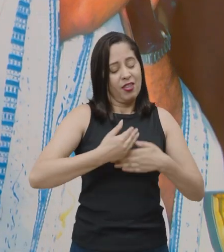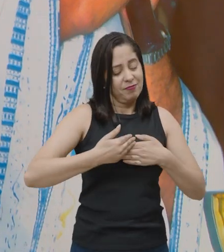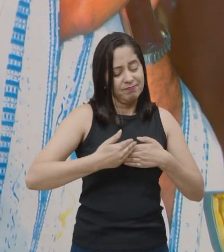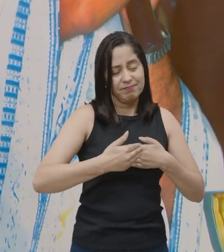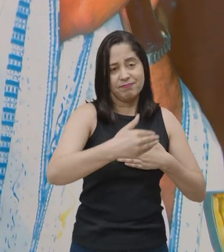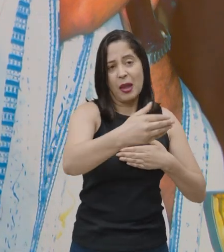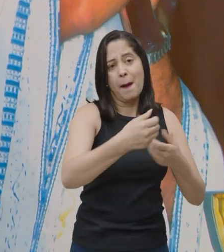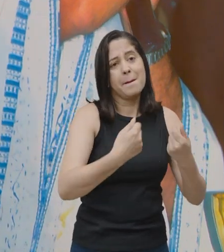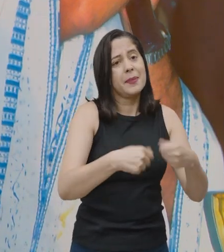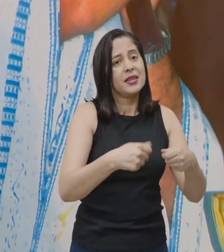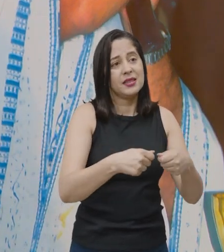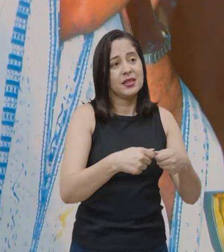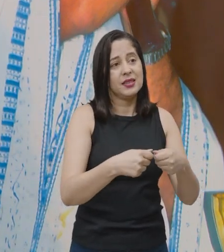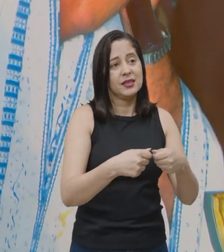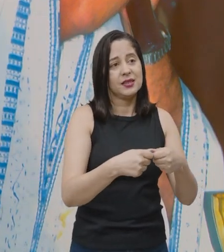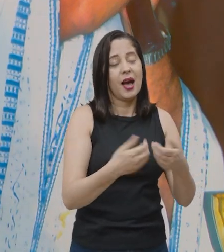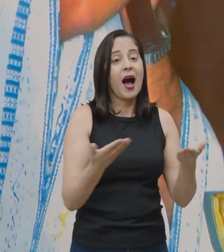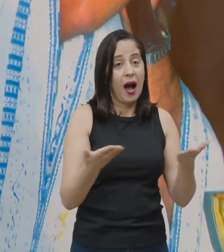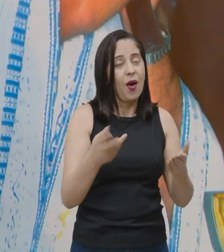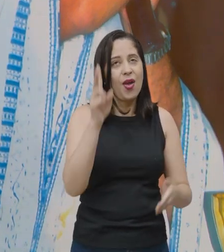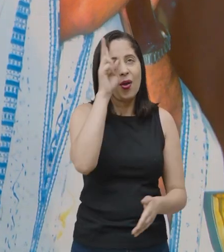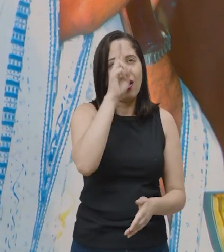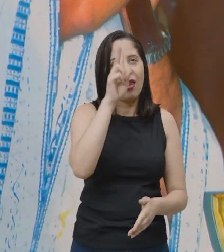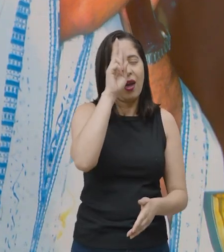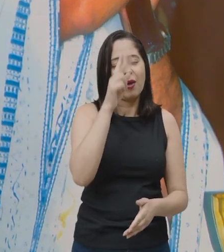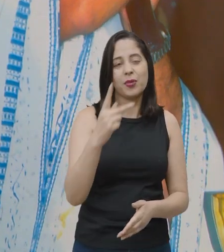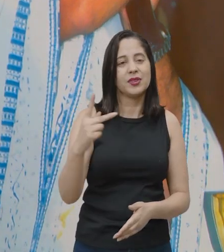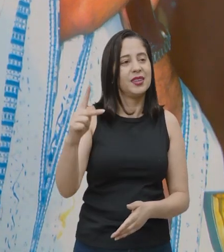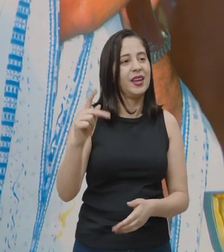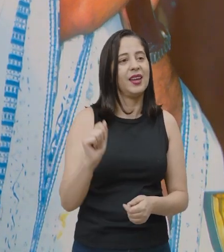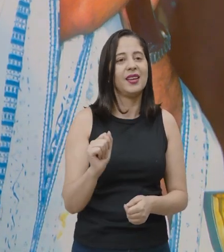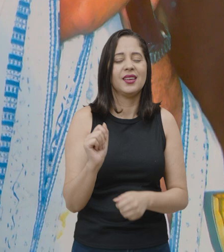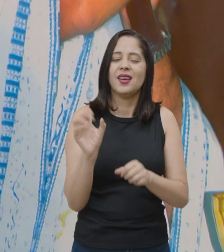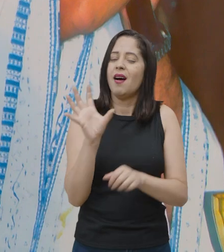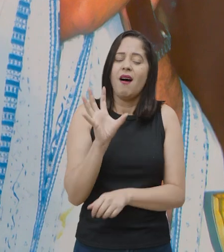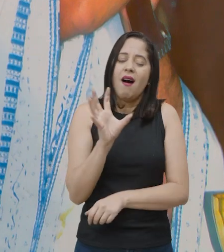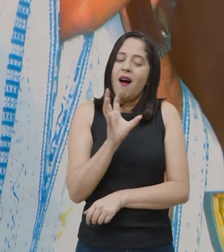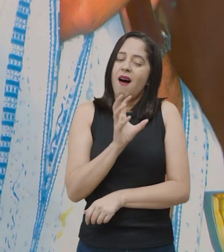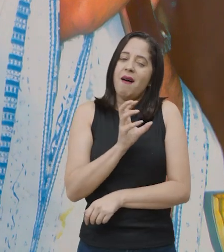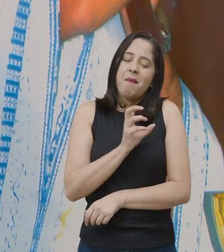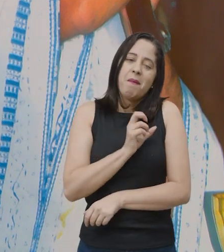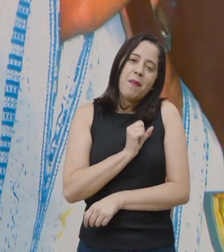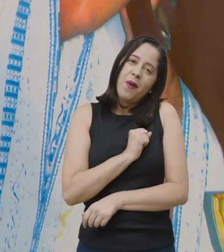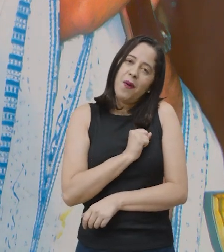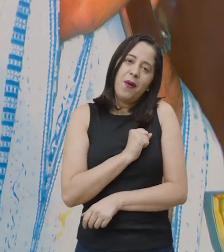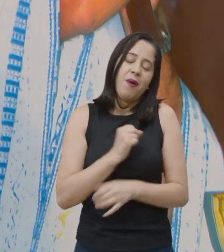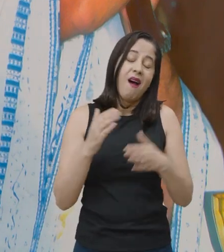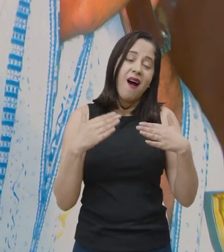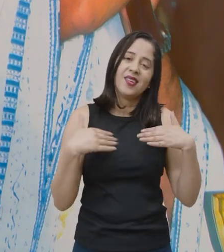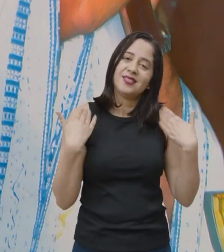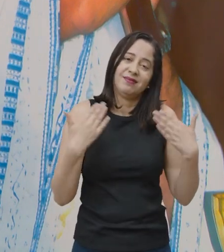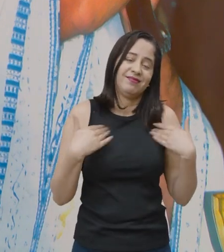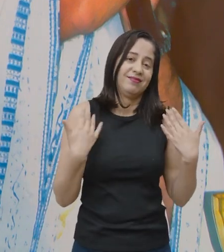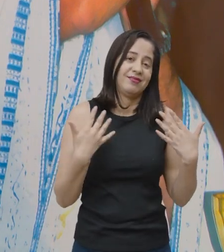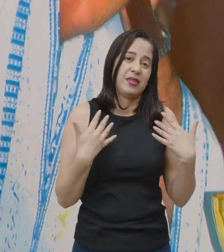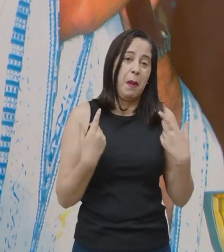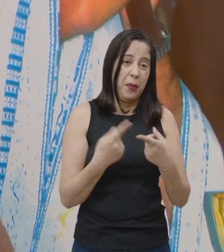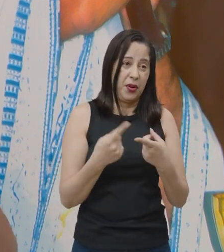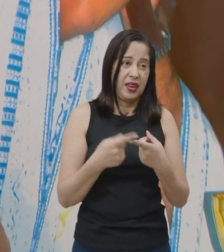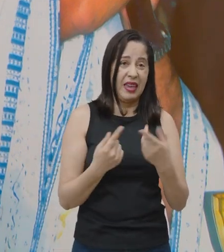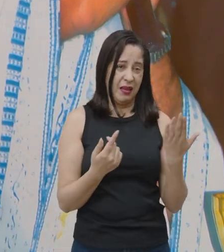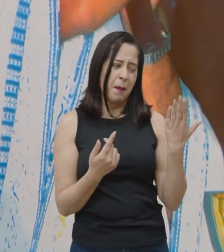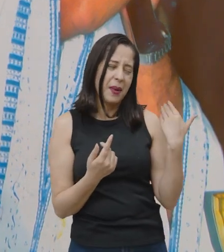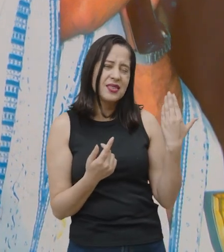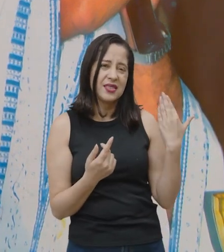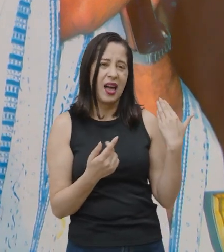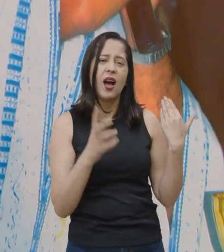gente fazia junto com ele. A gente hoje lembra dele com amor, né? Com alegria. Porque antes,